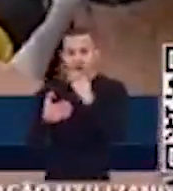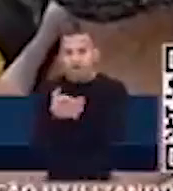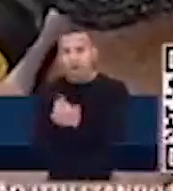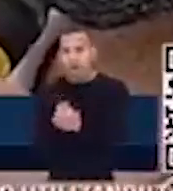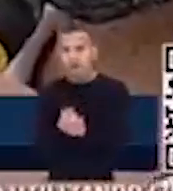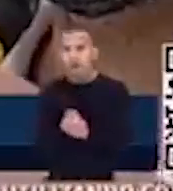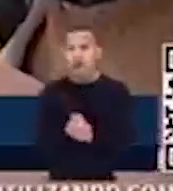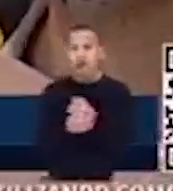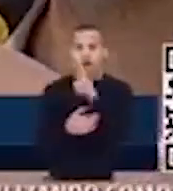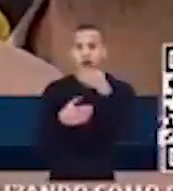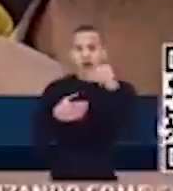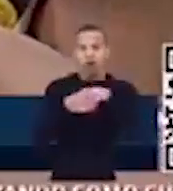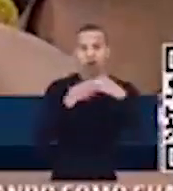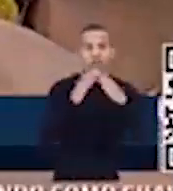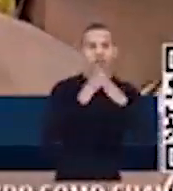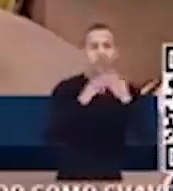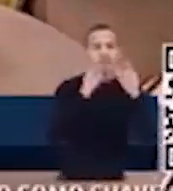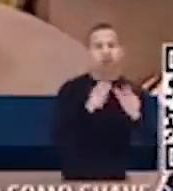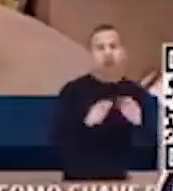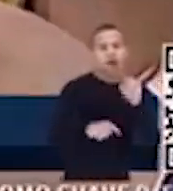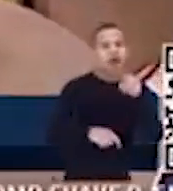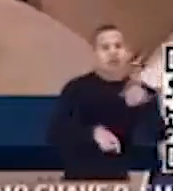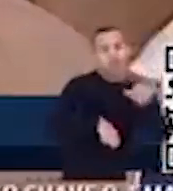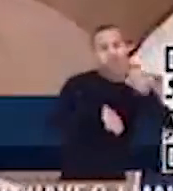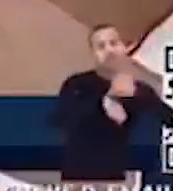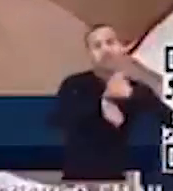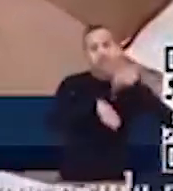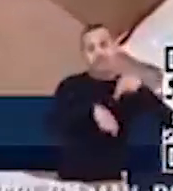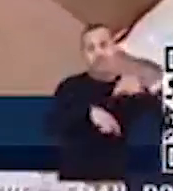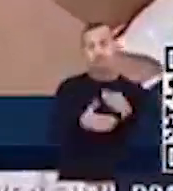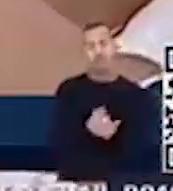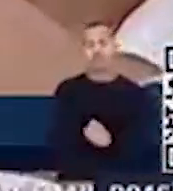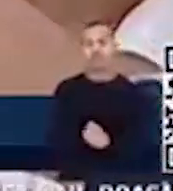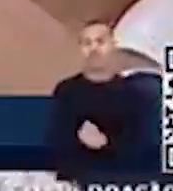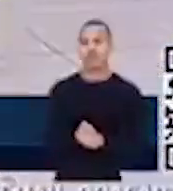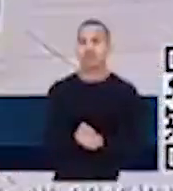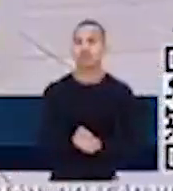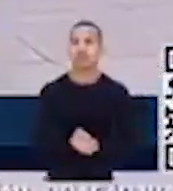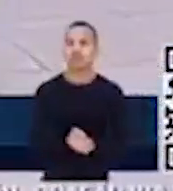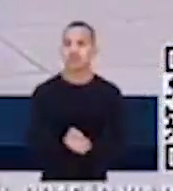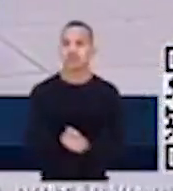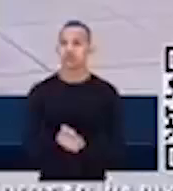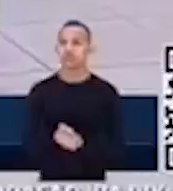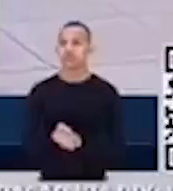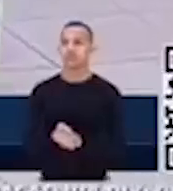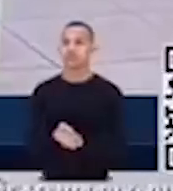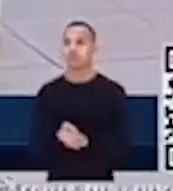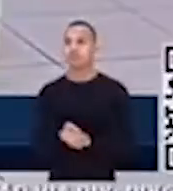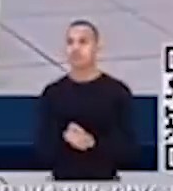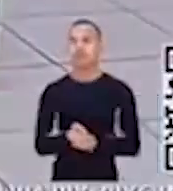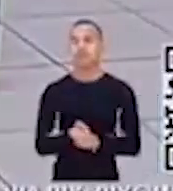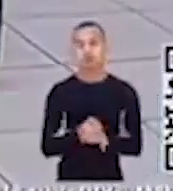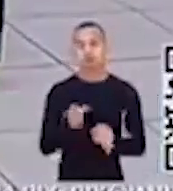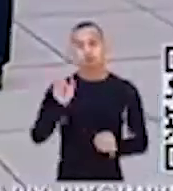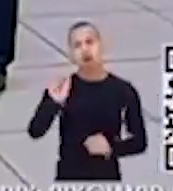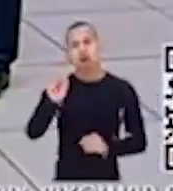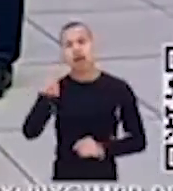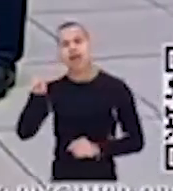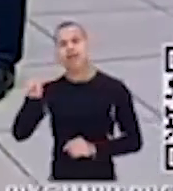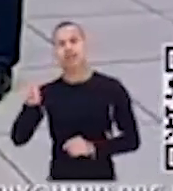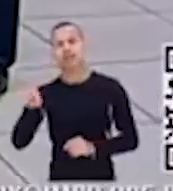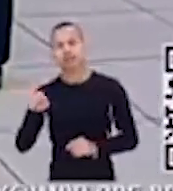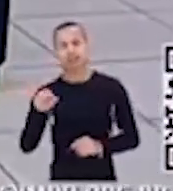Vocês moram onde? Aqui no centro. Que é isso aqui? Aquele não é o Carlos, não, né? É.